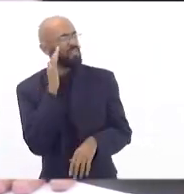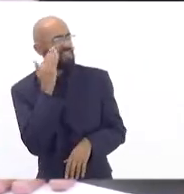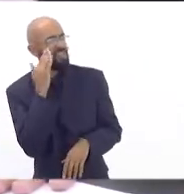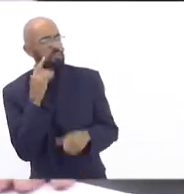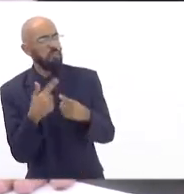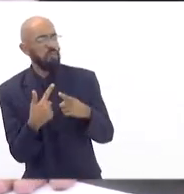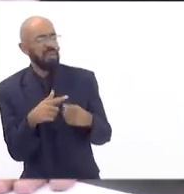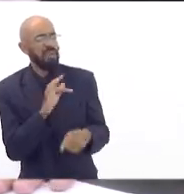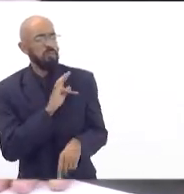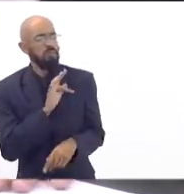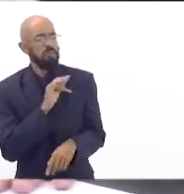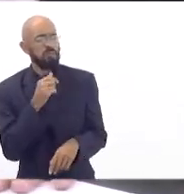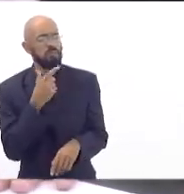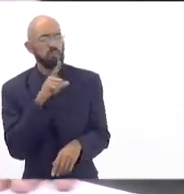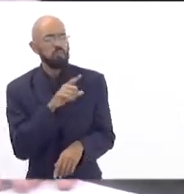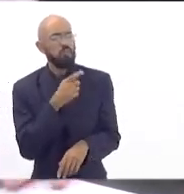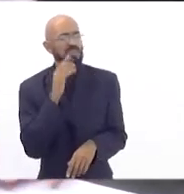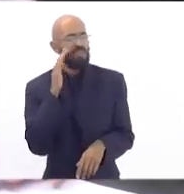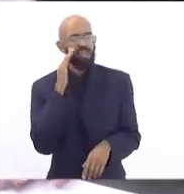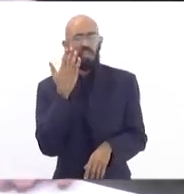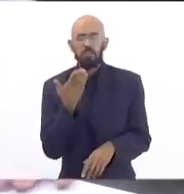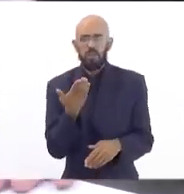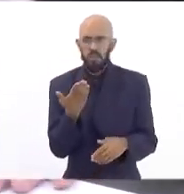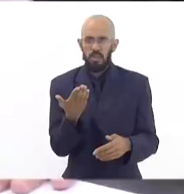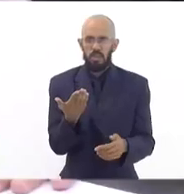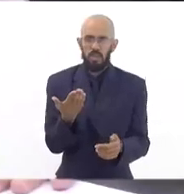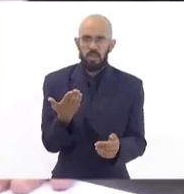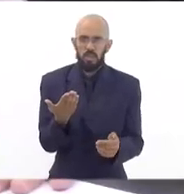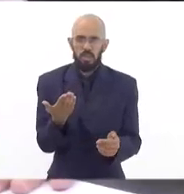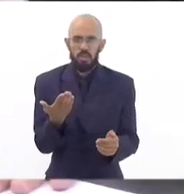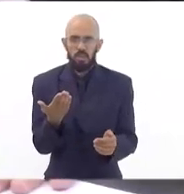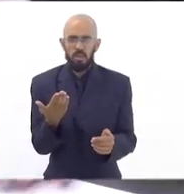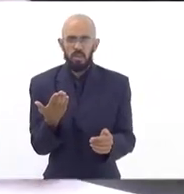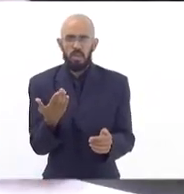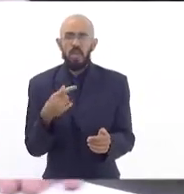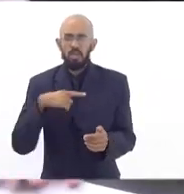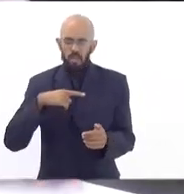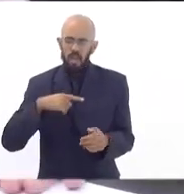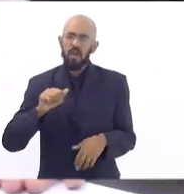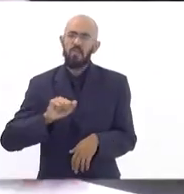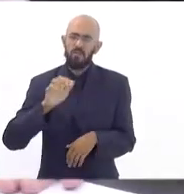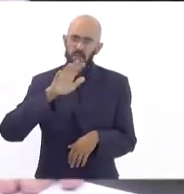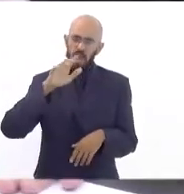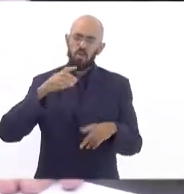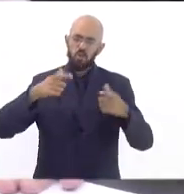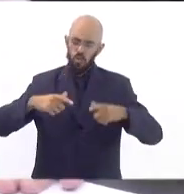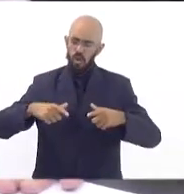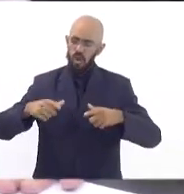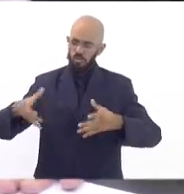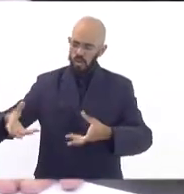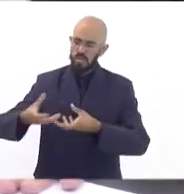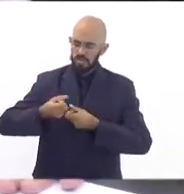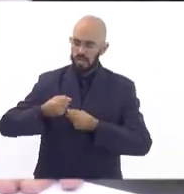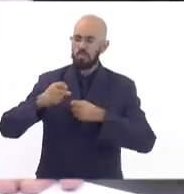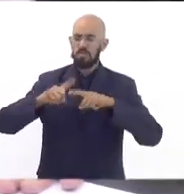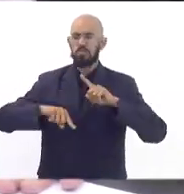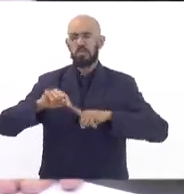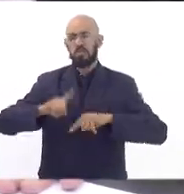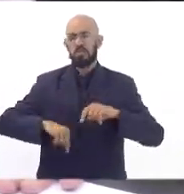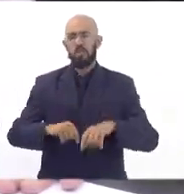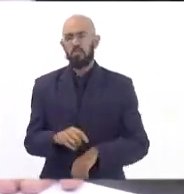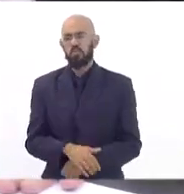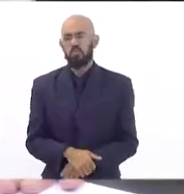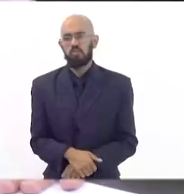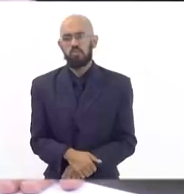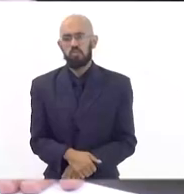Militar não tem conhecimento disso ele tem nada favela existe um galpão gigantesco recebe todos os dias esse tipo de material